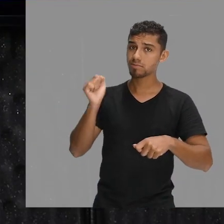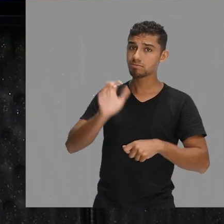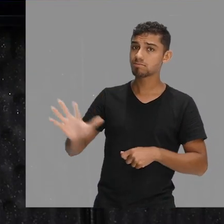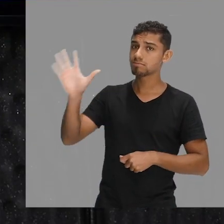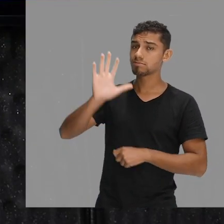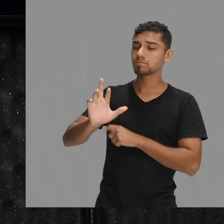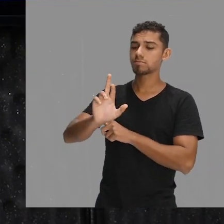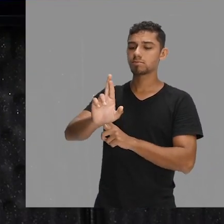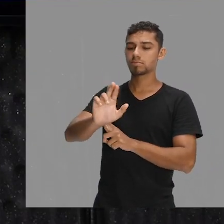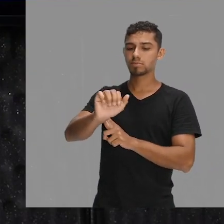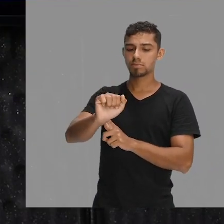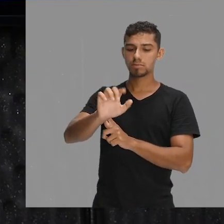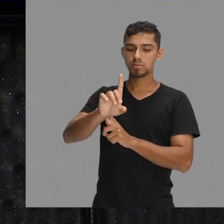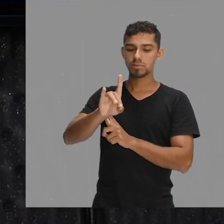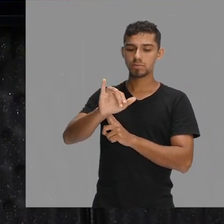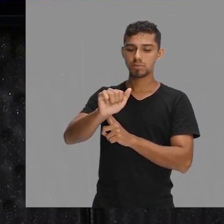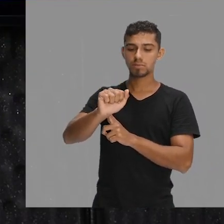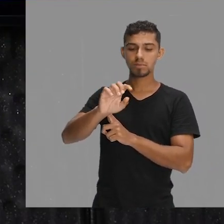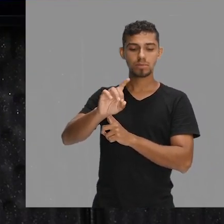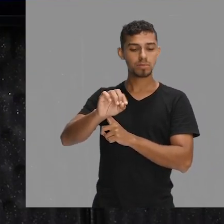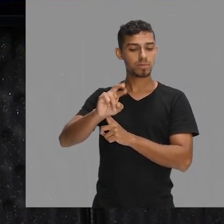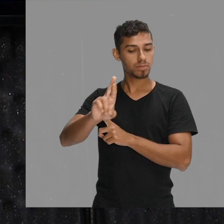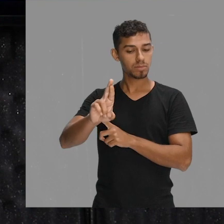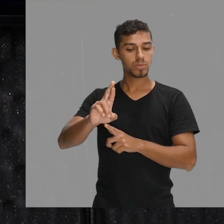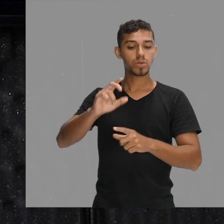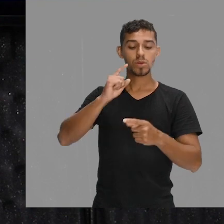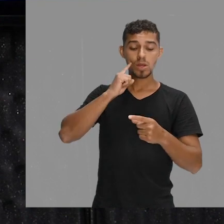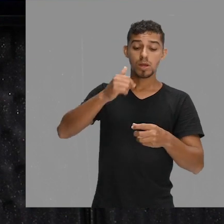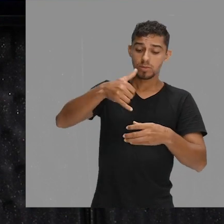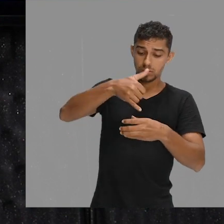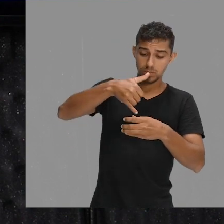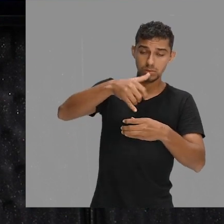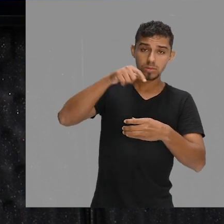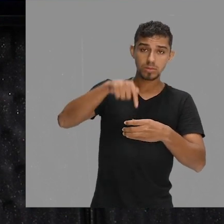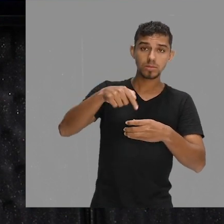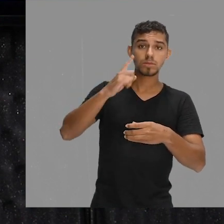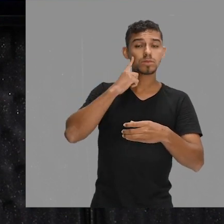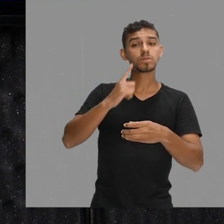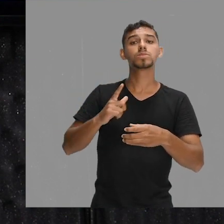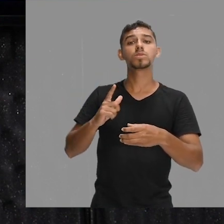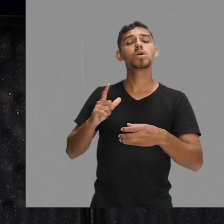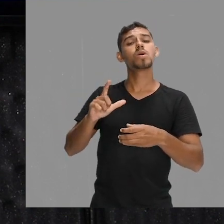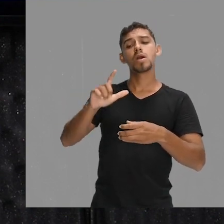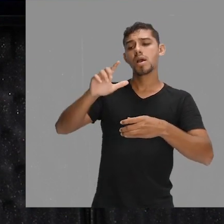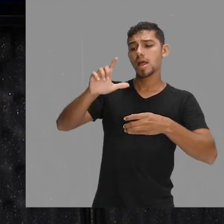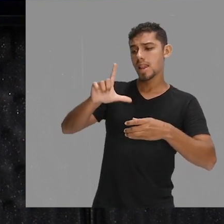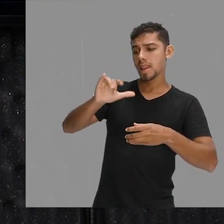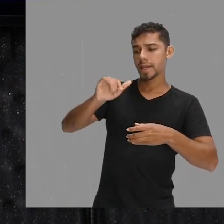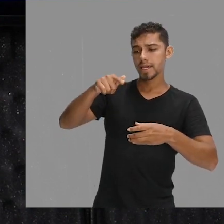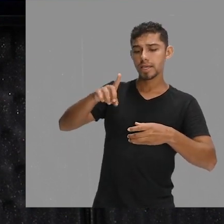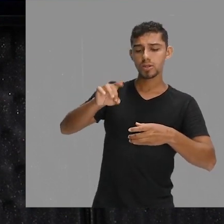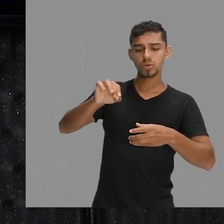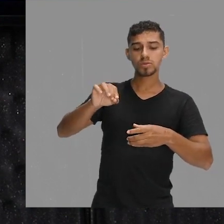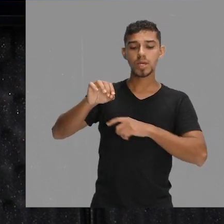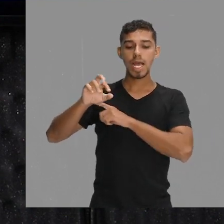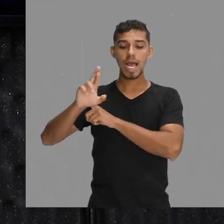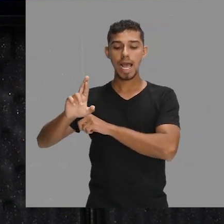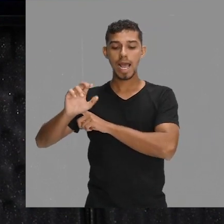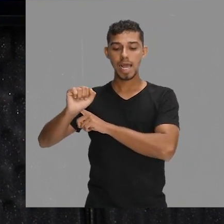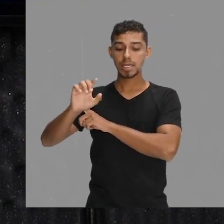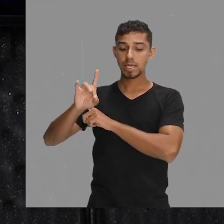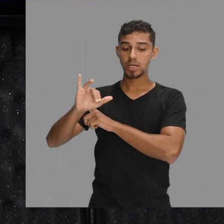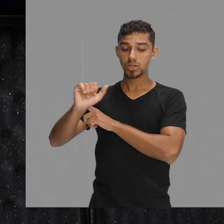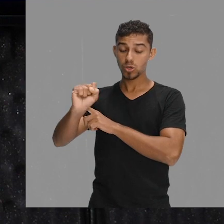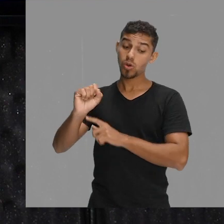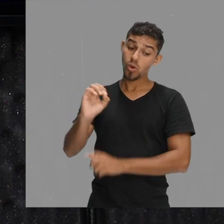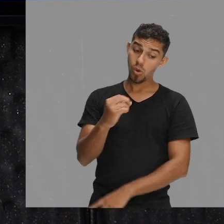chamada de radiador, e lá nós temos um líquido chamado líquido radiador ou fluido do radiador. Esse